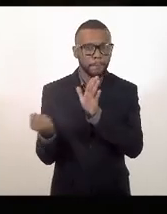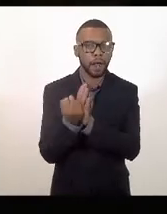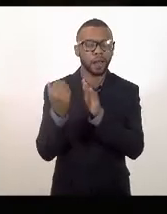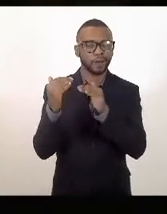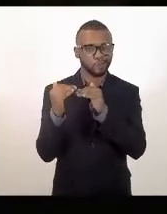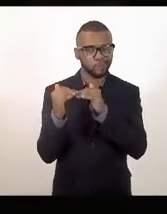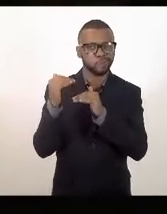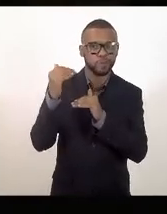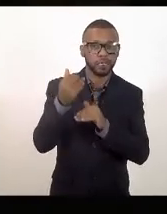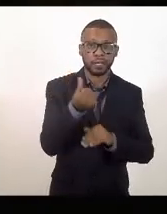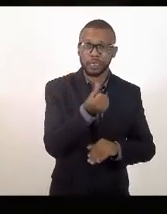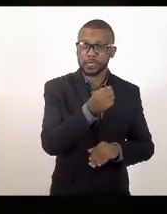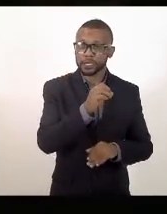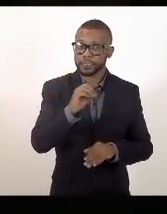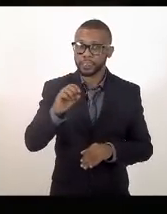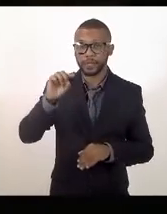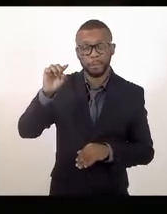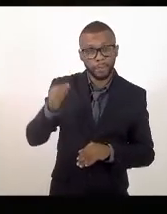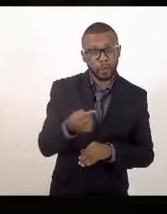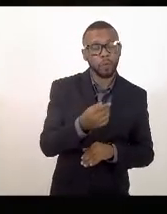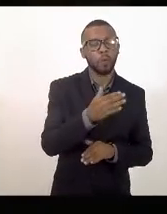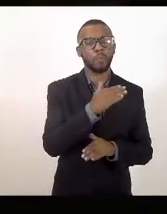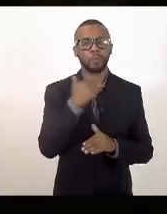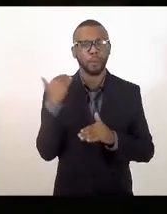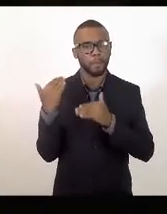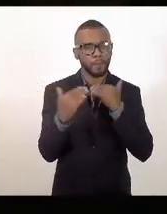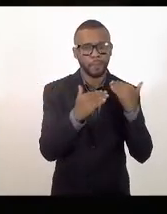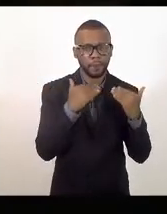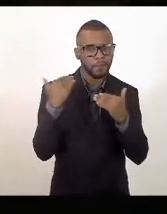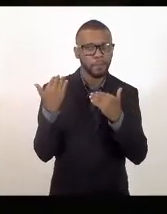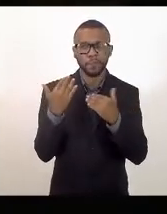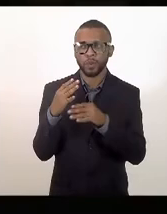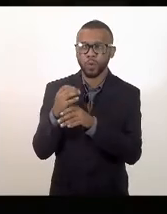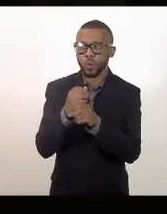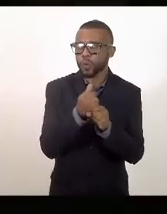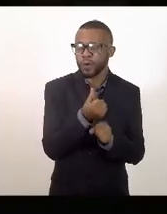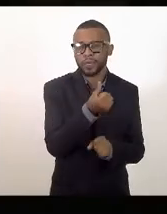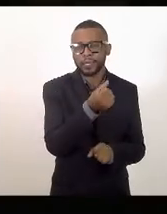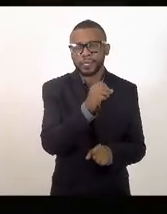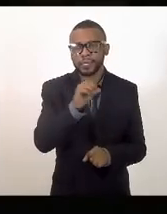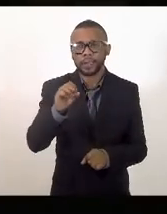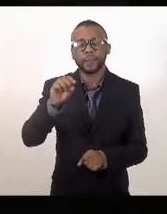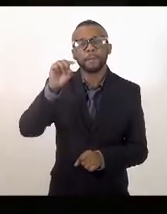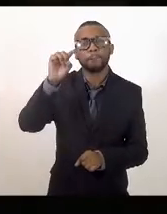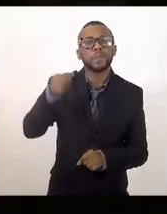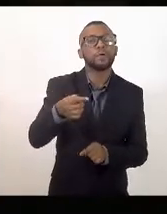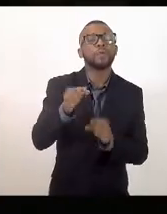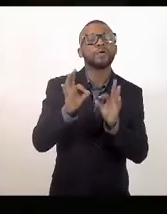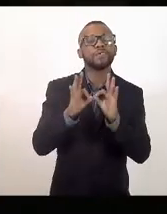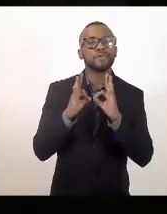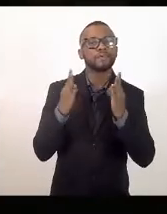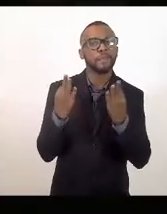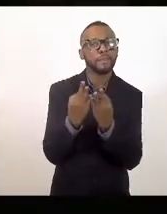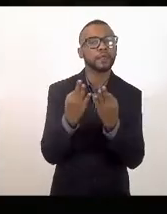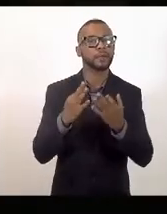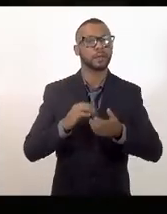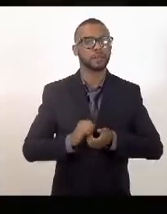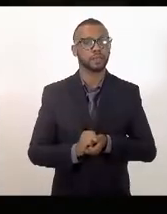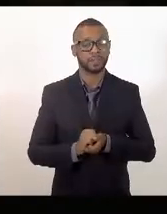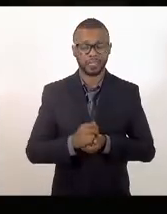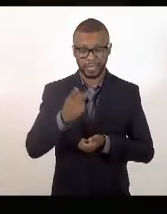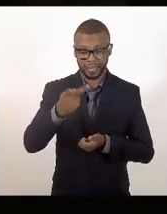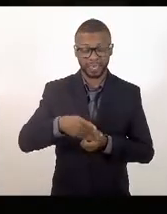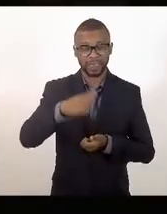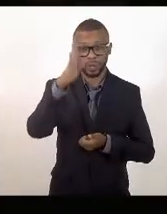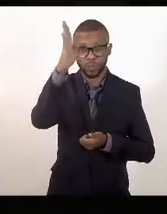dos 600 mil óbitos. 600 mil famílias deste